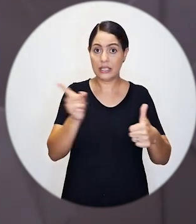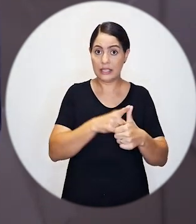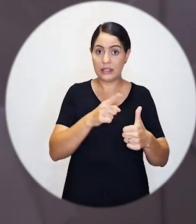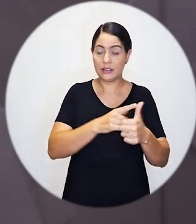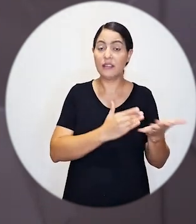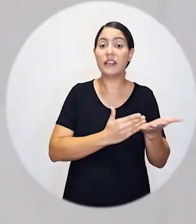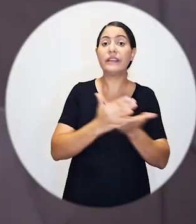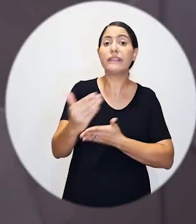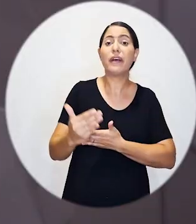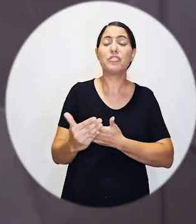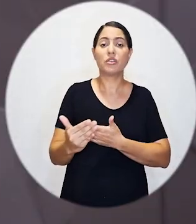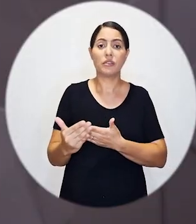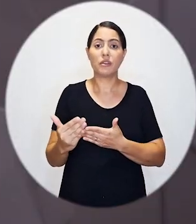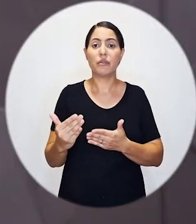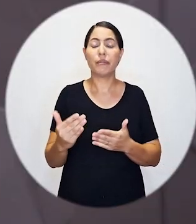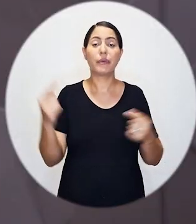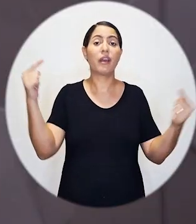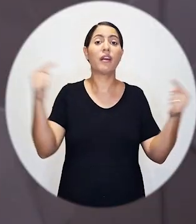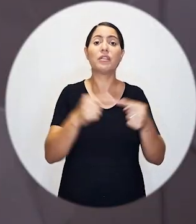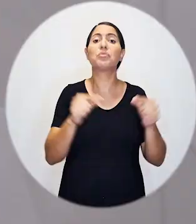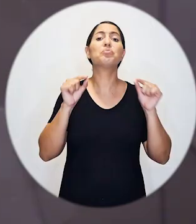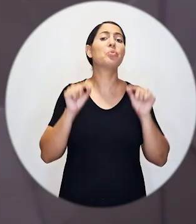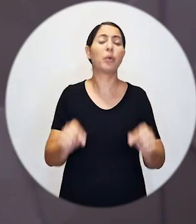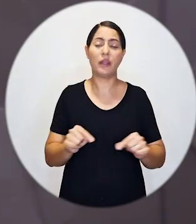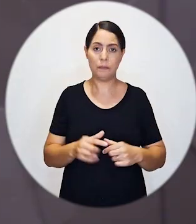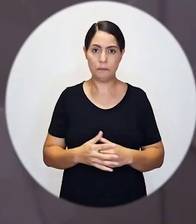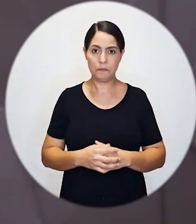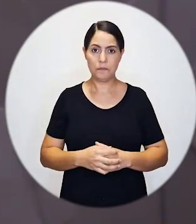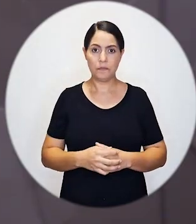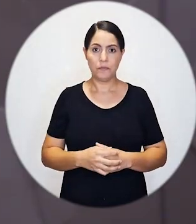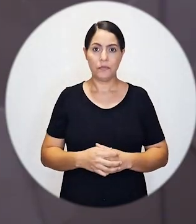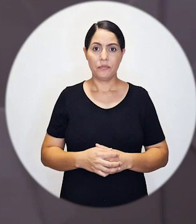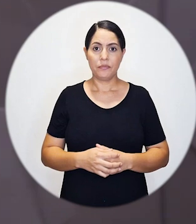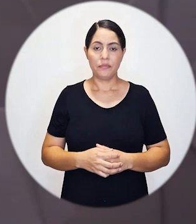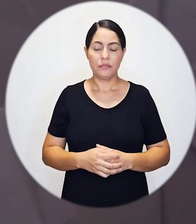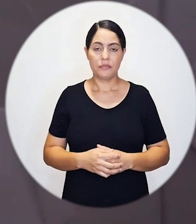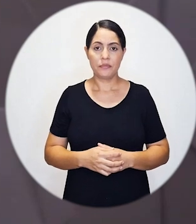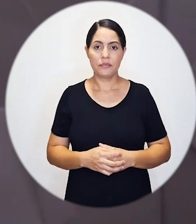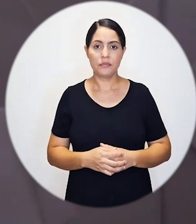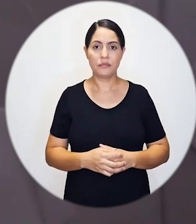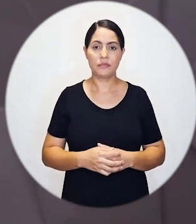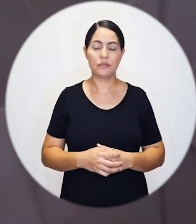Iniciativa. Quem aqui tem iniciativa? O que é ter iniciativa?